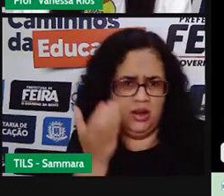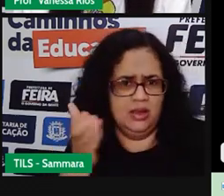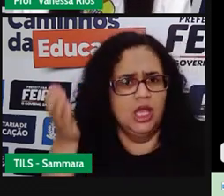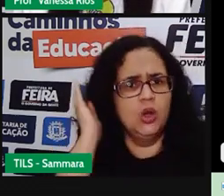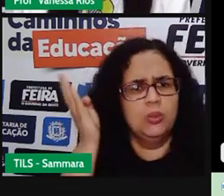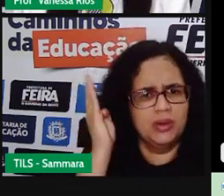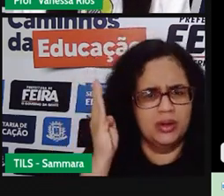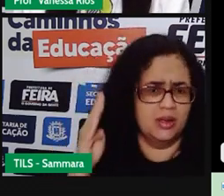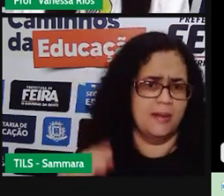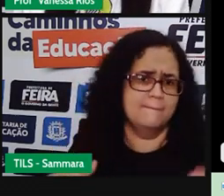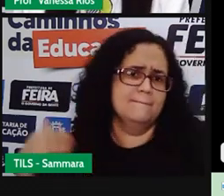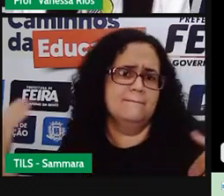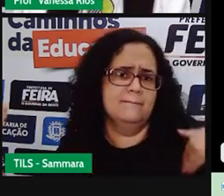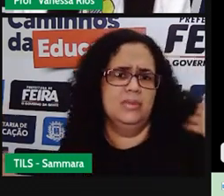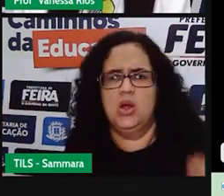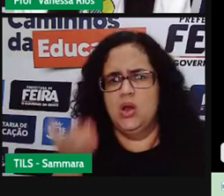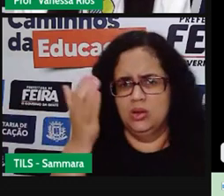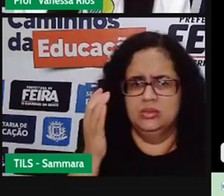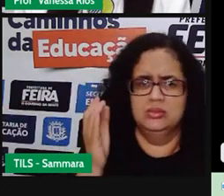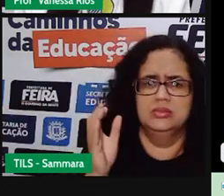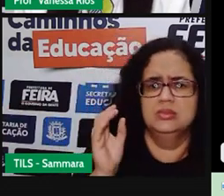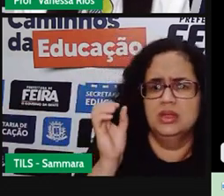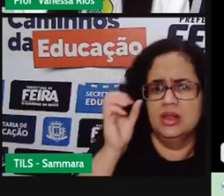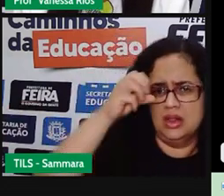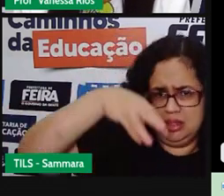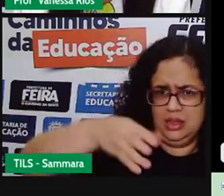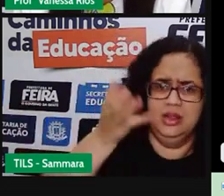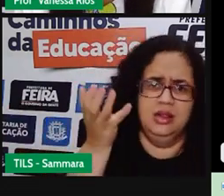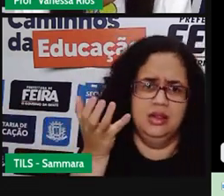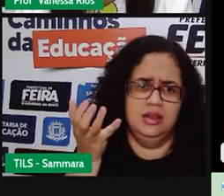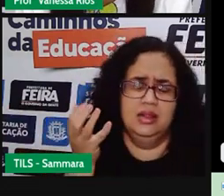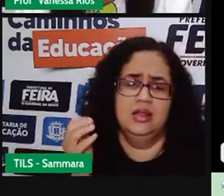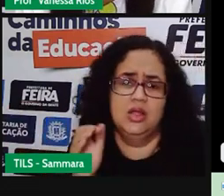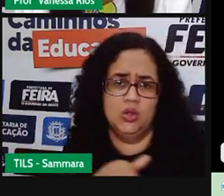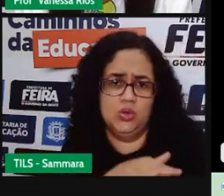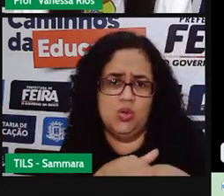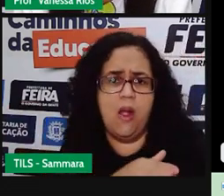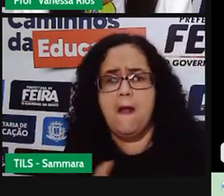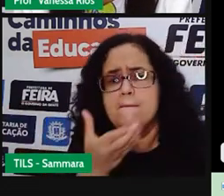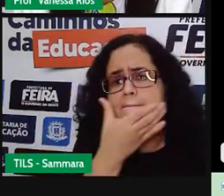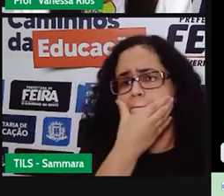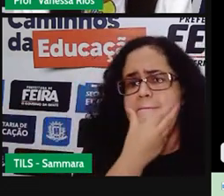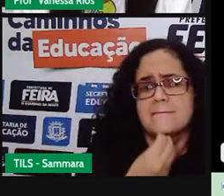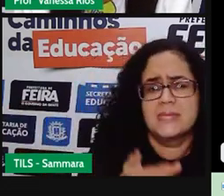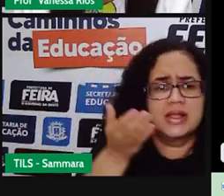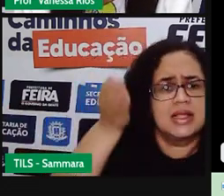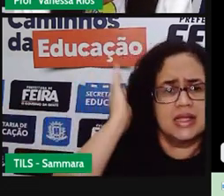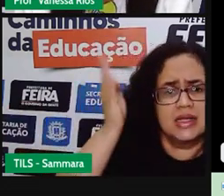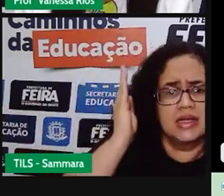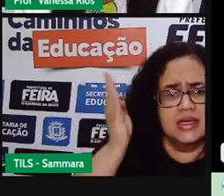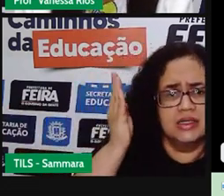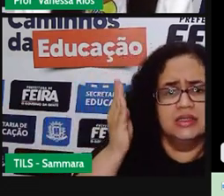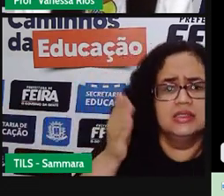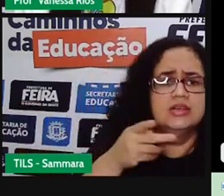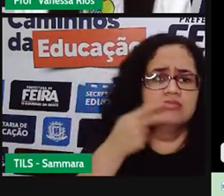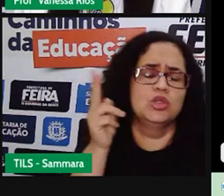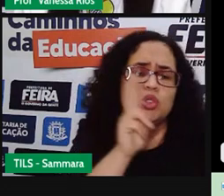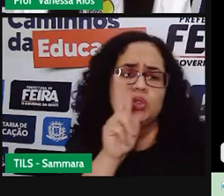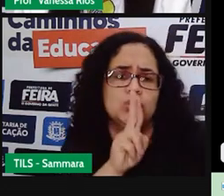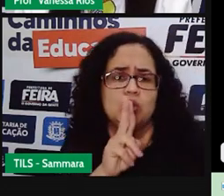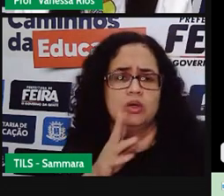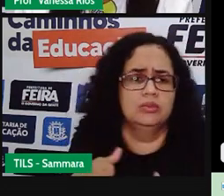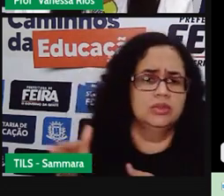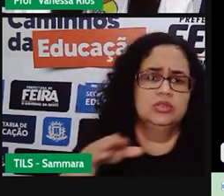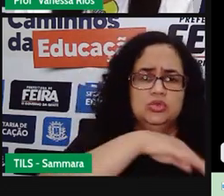menino quer um burrinho que sabe dizer o nome dos rios, das montanhas, das flores, de tudo que aparecer. O menino quer um burrinho que sabe inventar